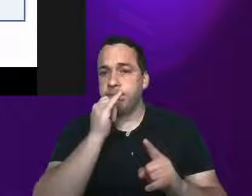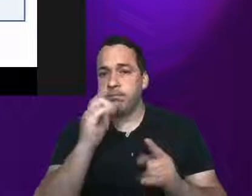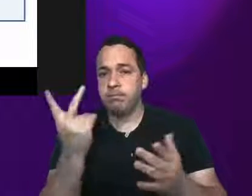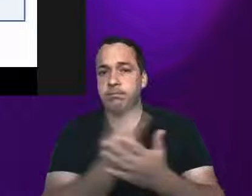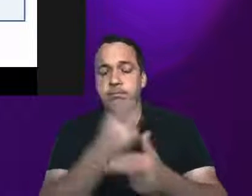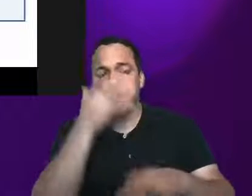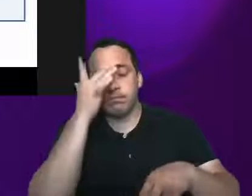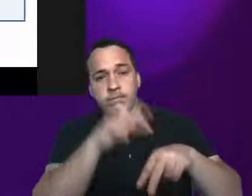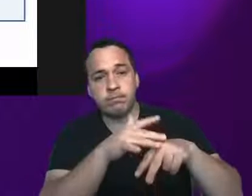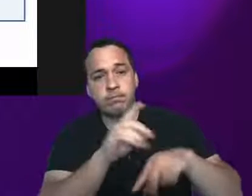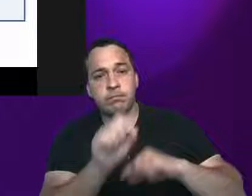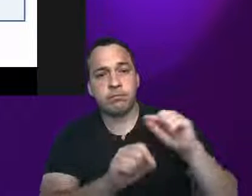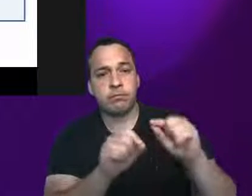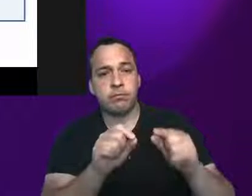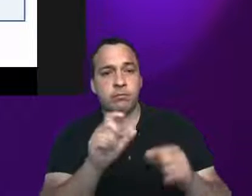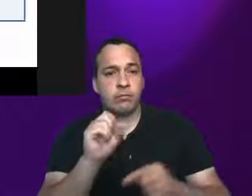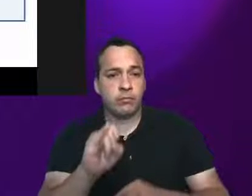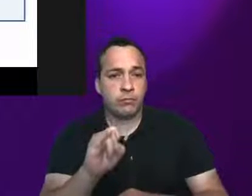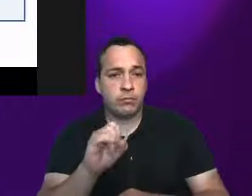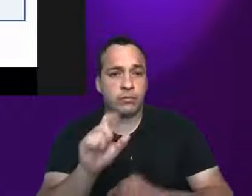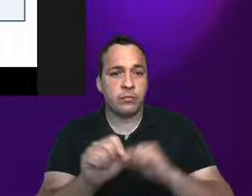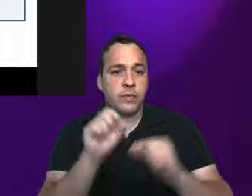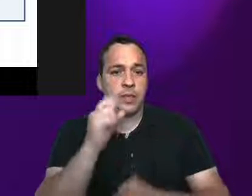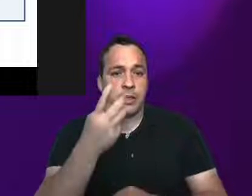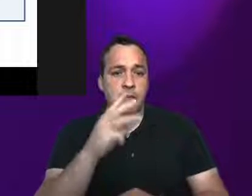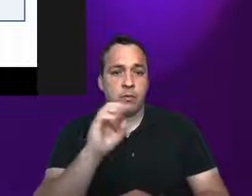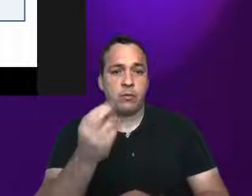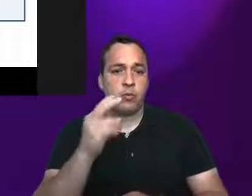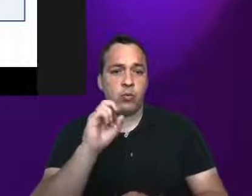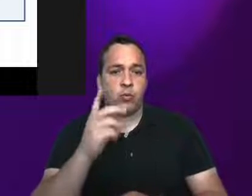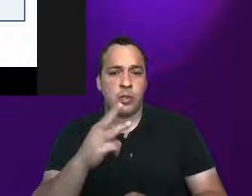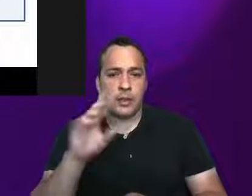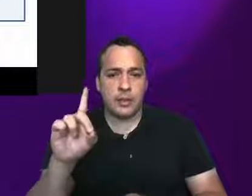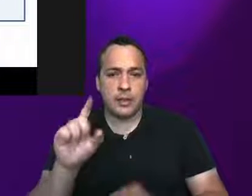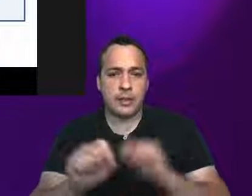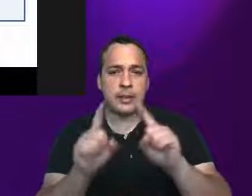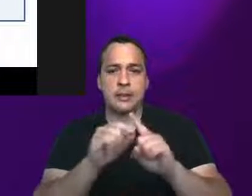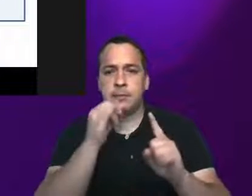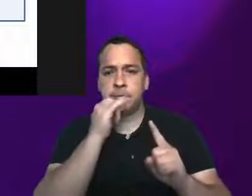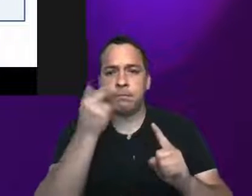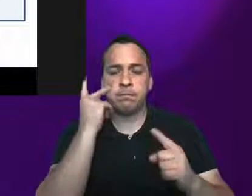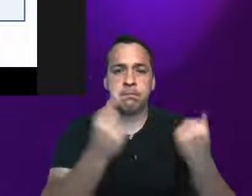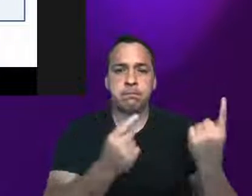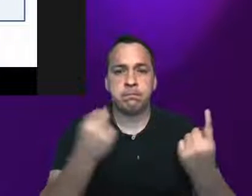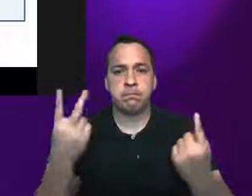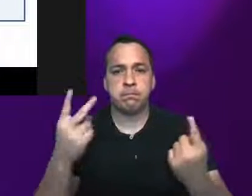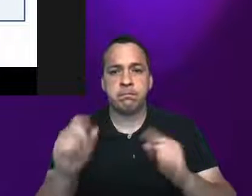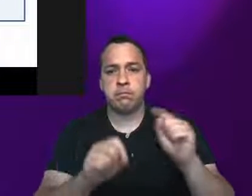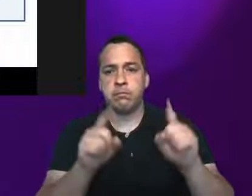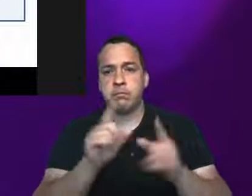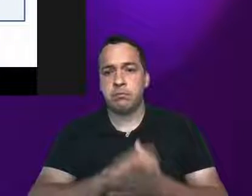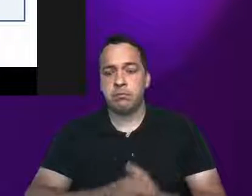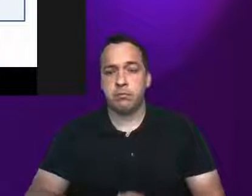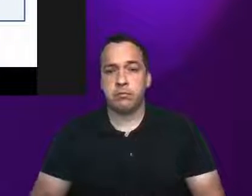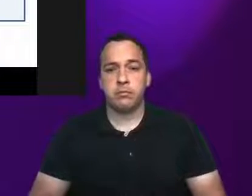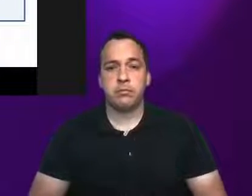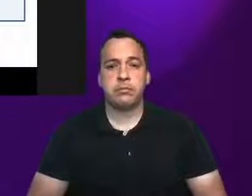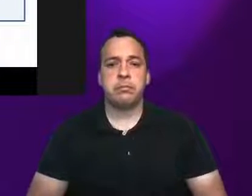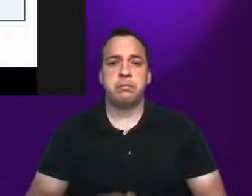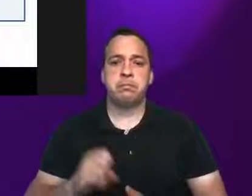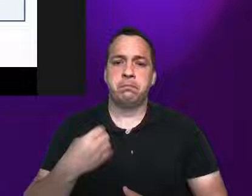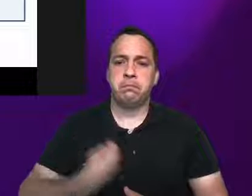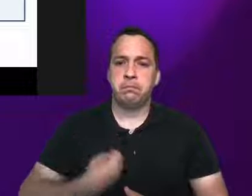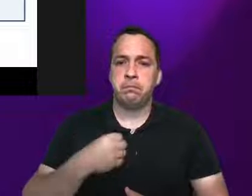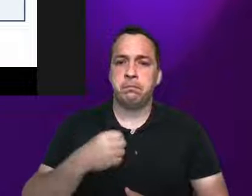está no estágio 3 ou 3D, aqui os pacientes eram estágio 1 ou 2, mas quando ele já está no estágio 3, você pode usar a furosemida em